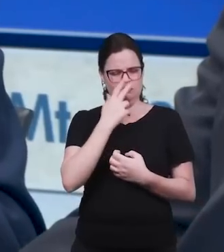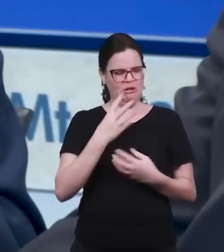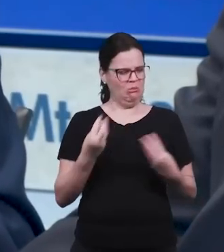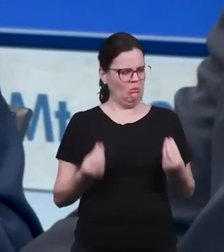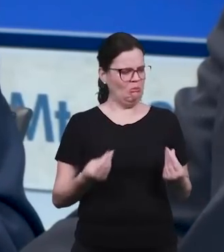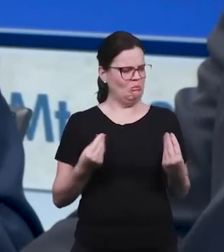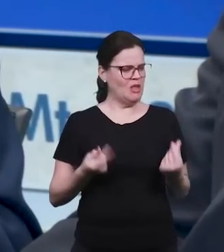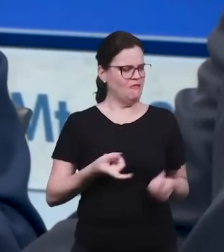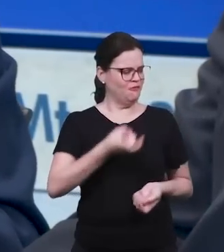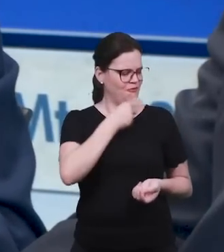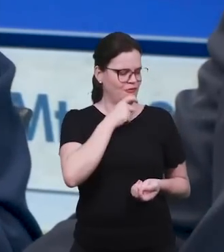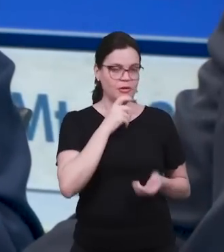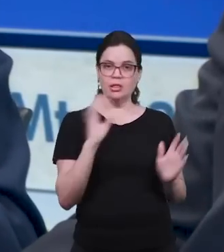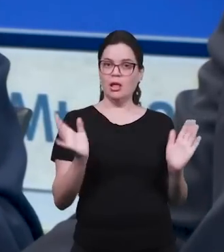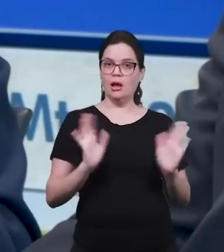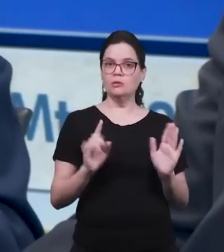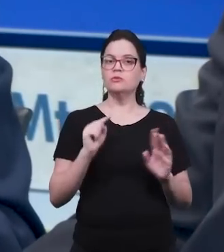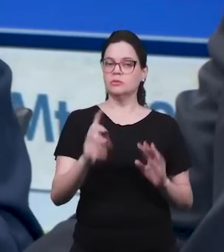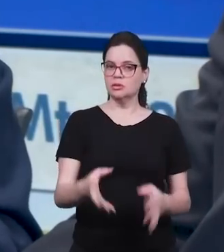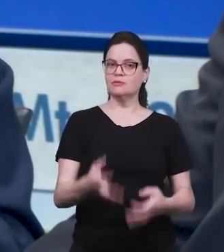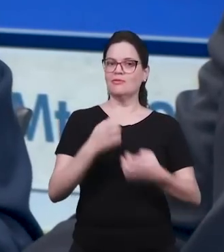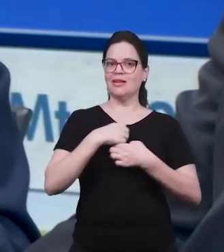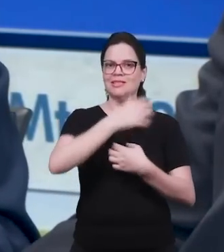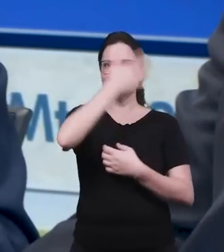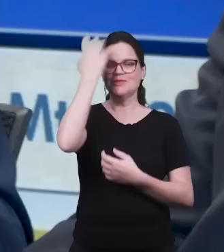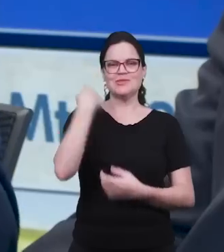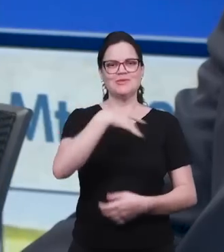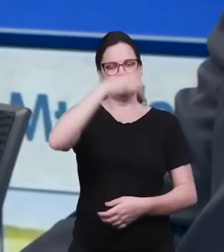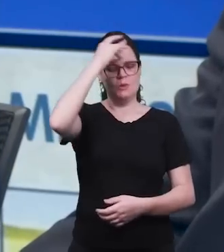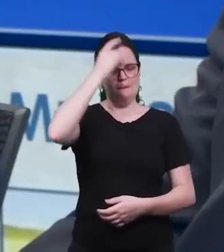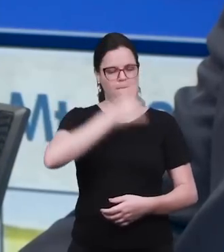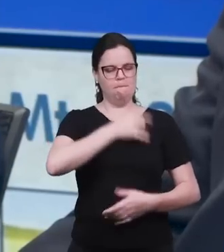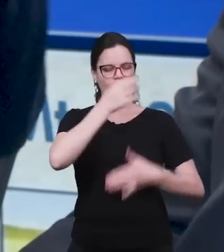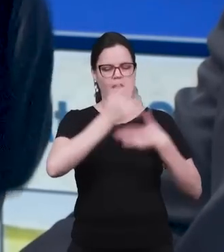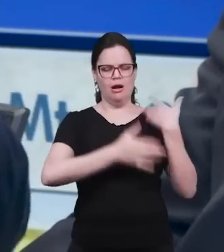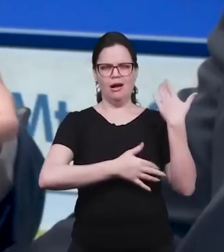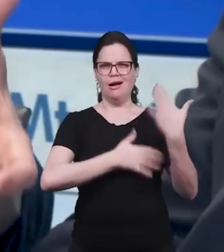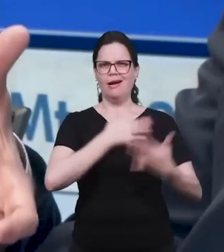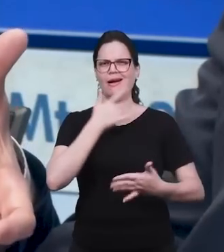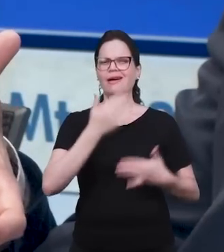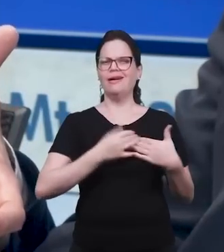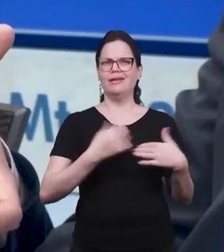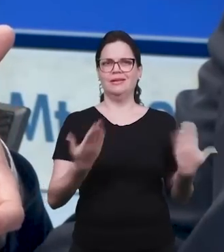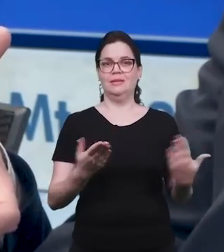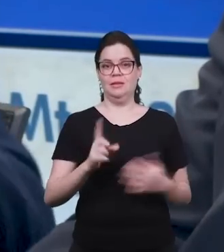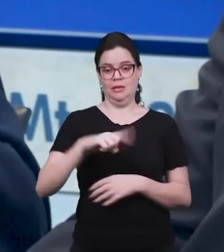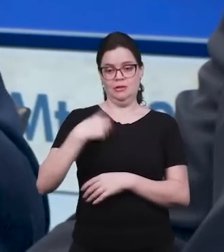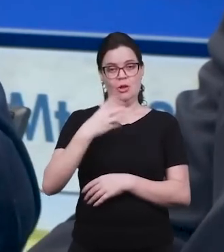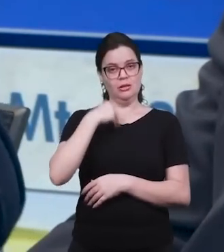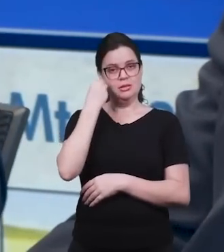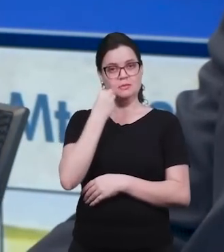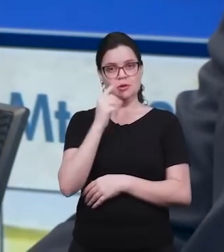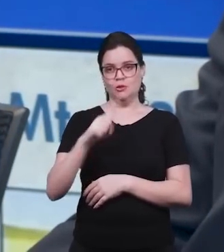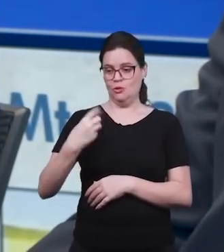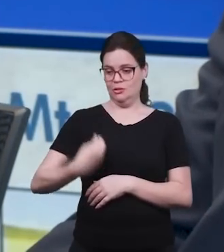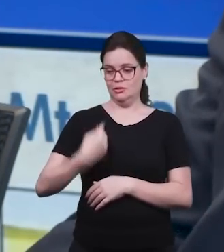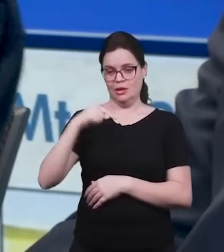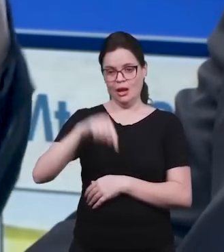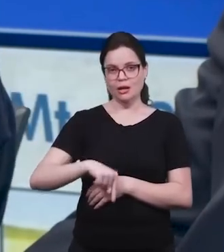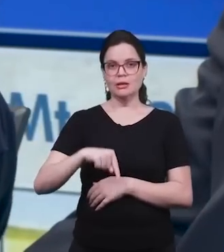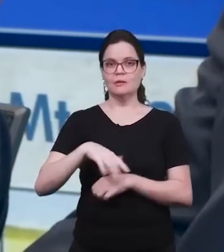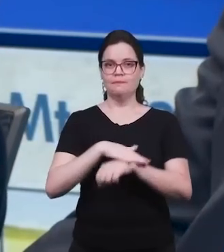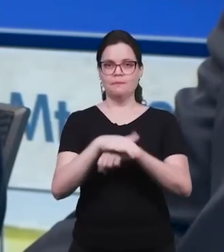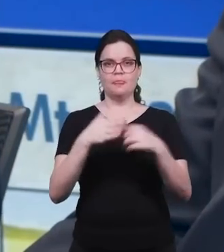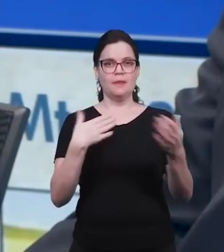da ausência desse derramamento do Espírito Santo, de uma igreja batizada com o Espírito Santo. É a nossa experiência. Nós estamos